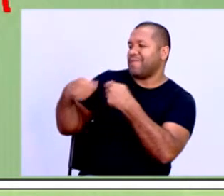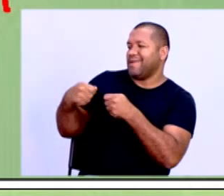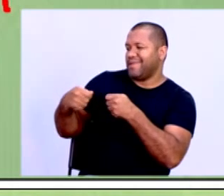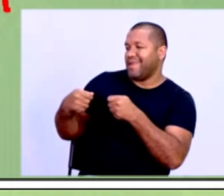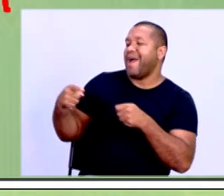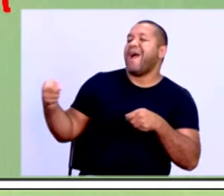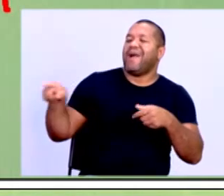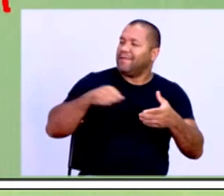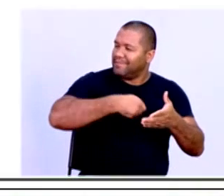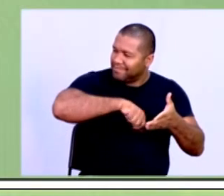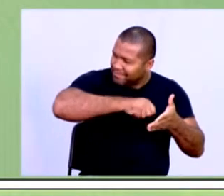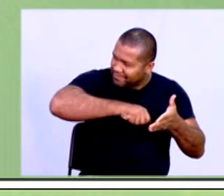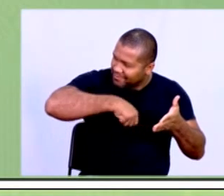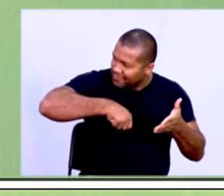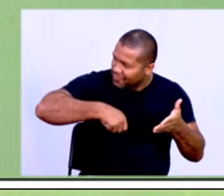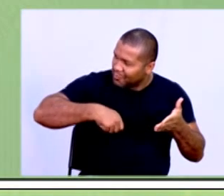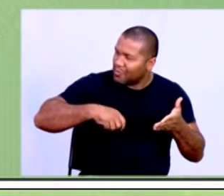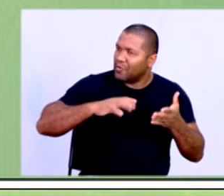quer.